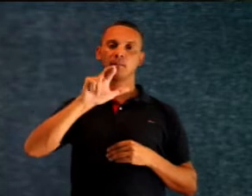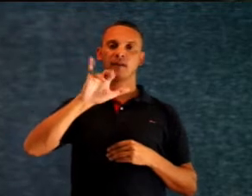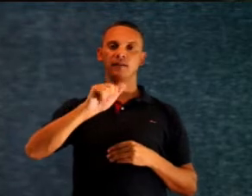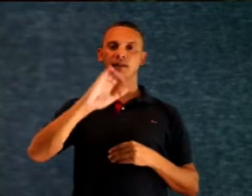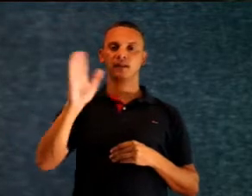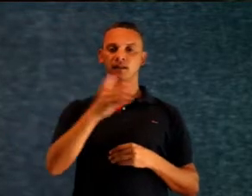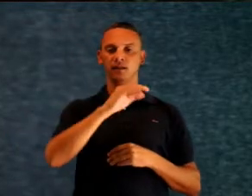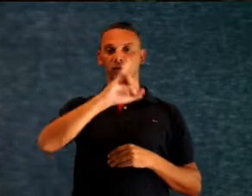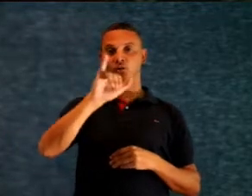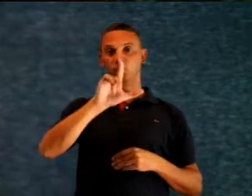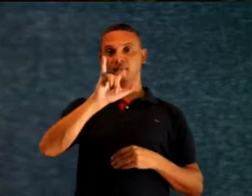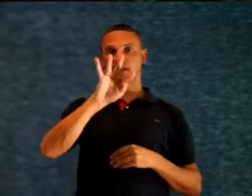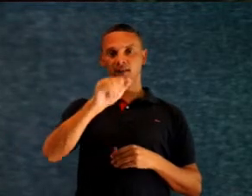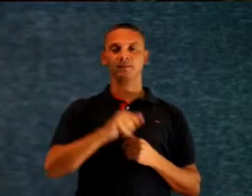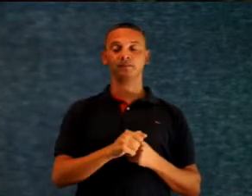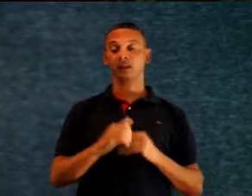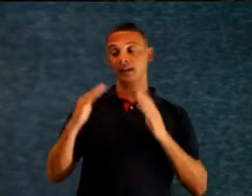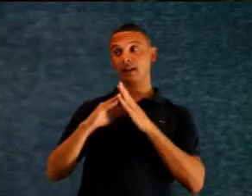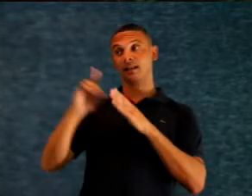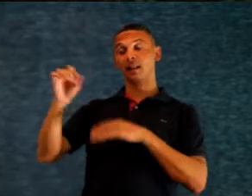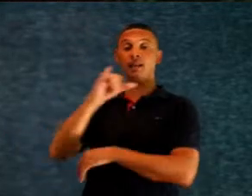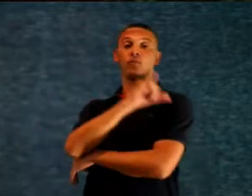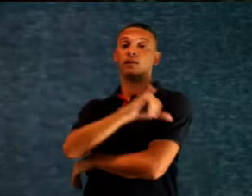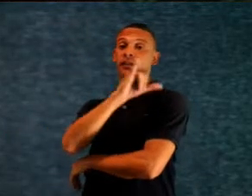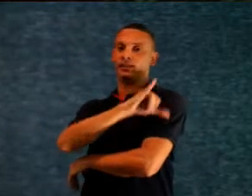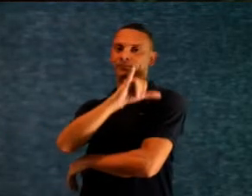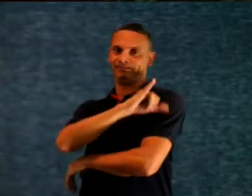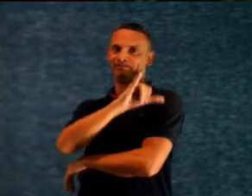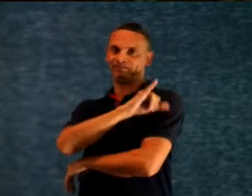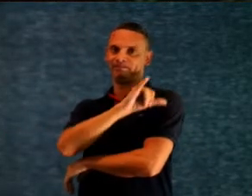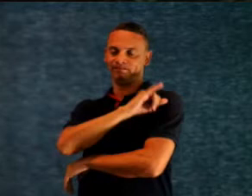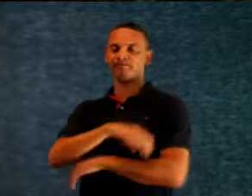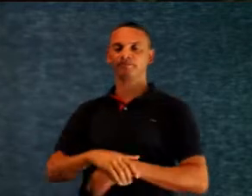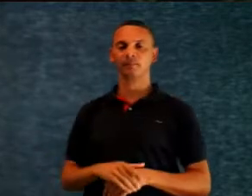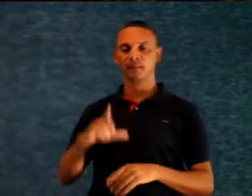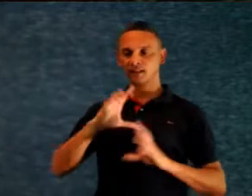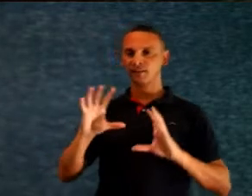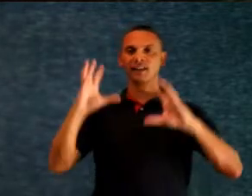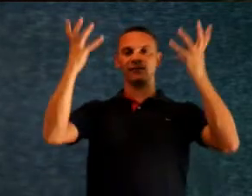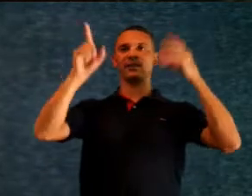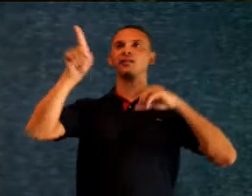Maria Julieta e Drummond moravam no Rio, como todos nós sabemos, e houve um evento